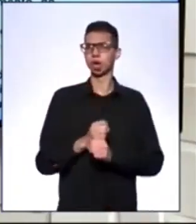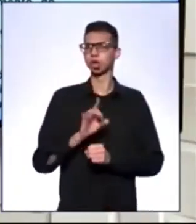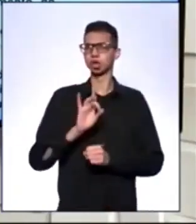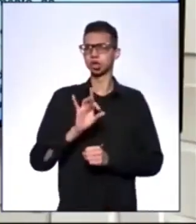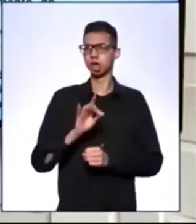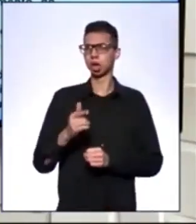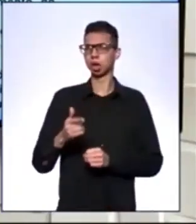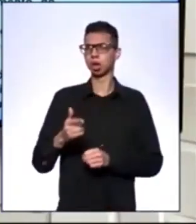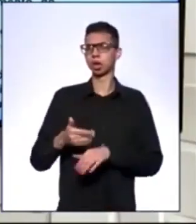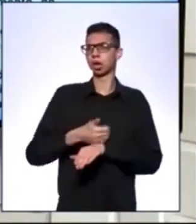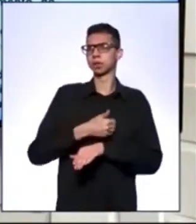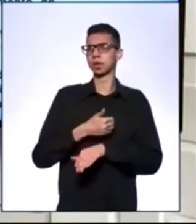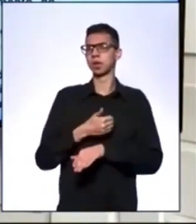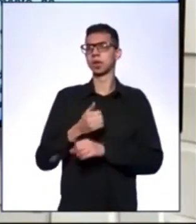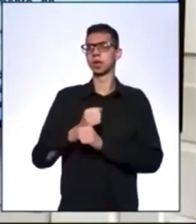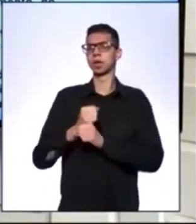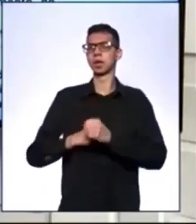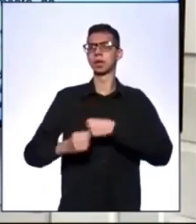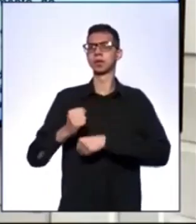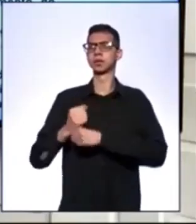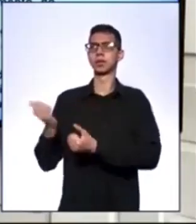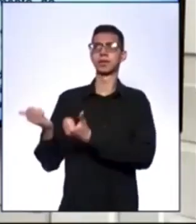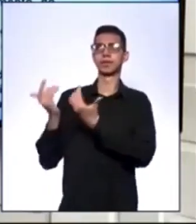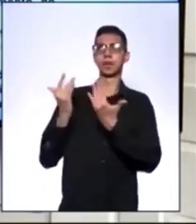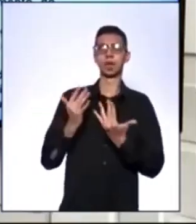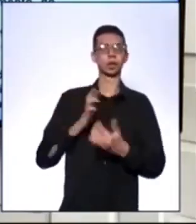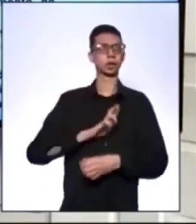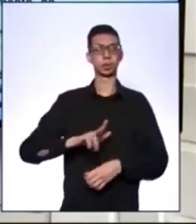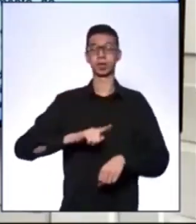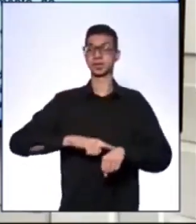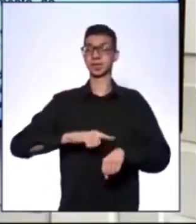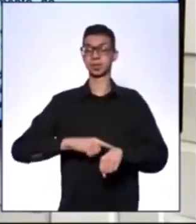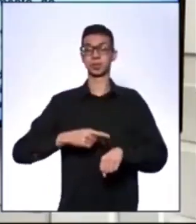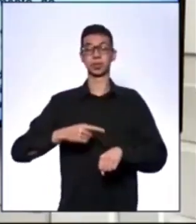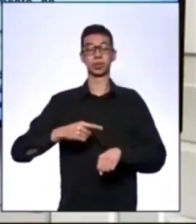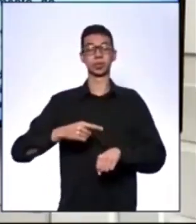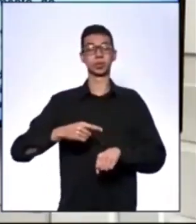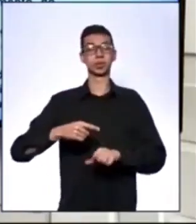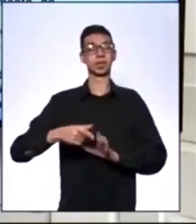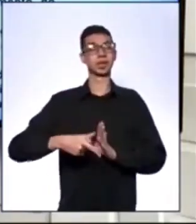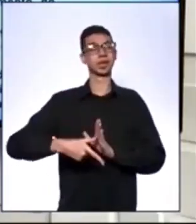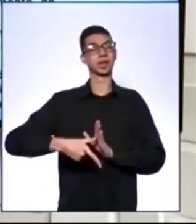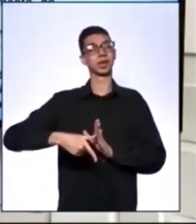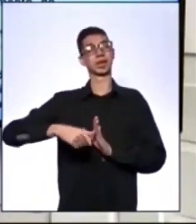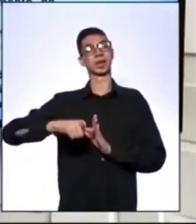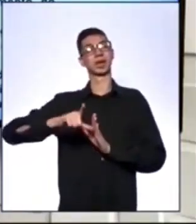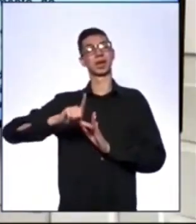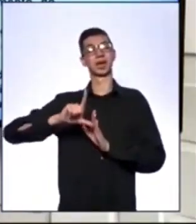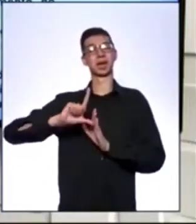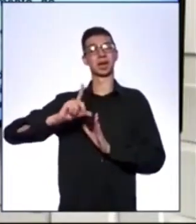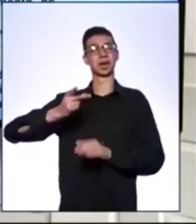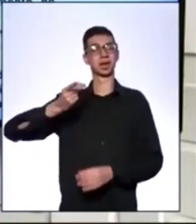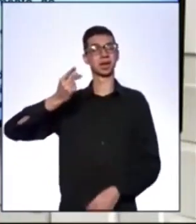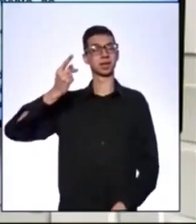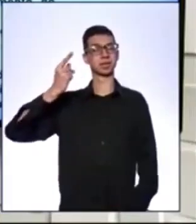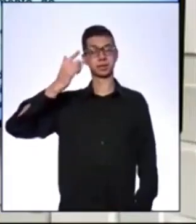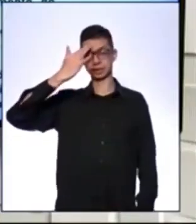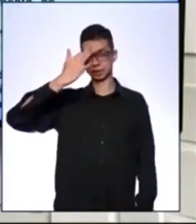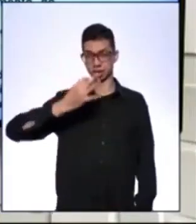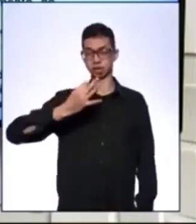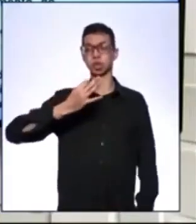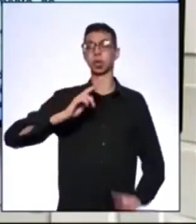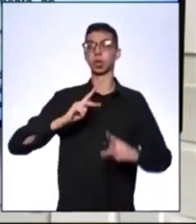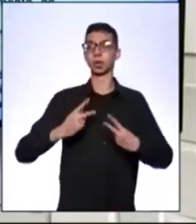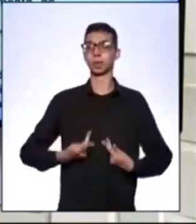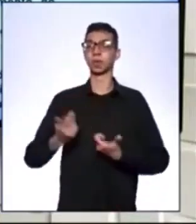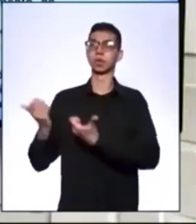Isso retrocede o tempo que se entende para a chegada do homem à América.